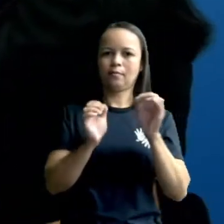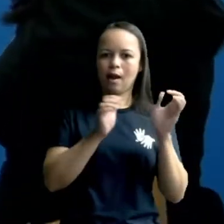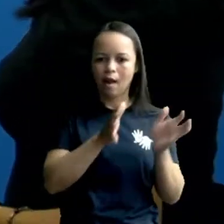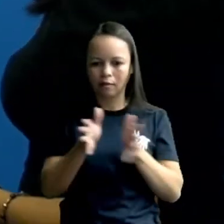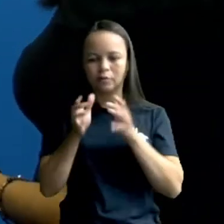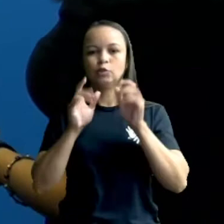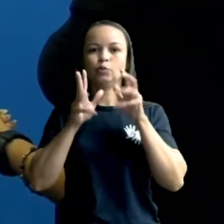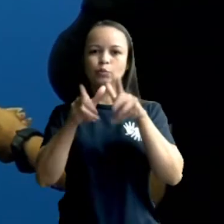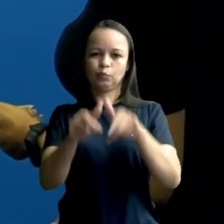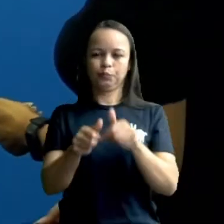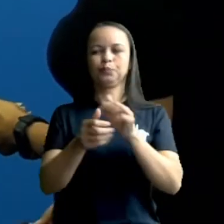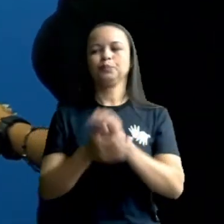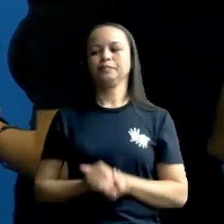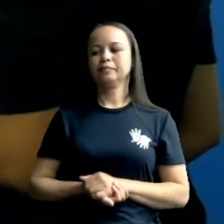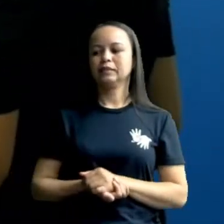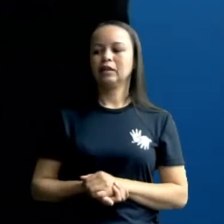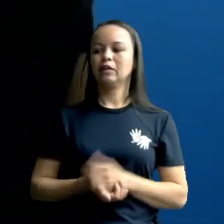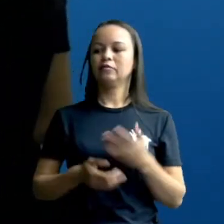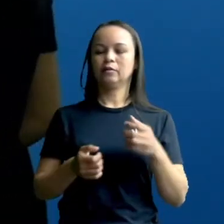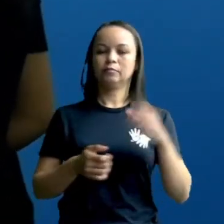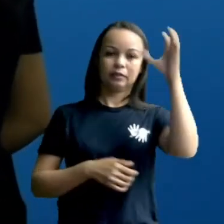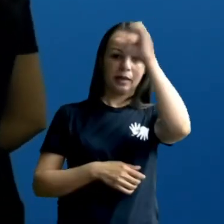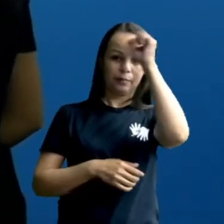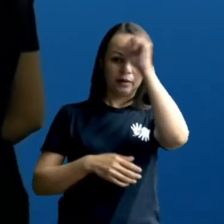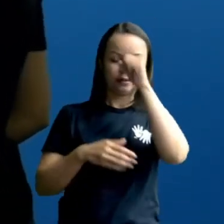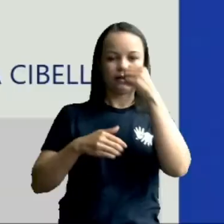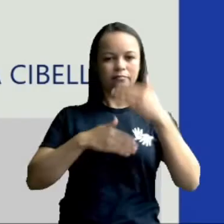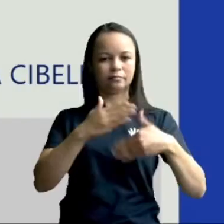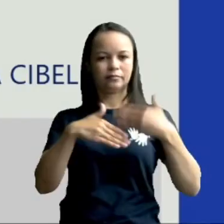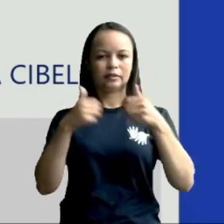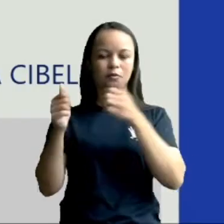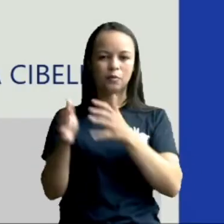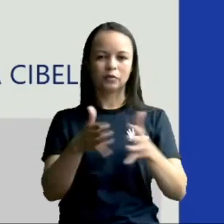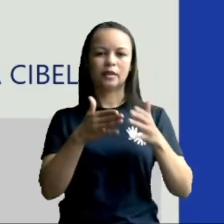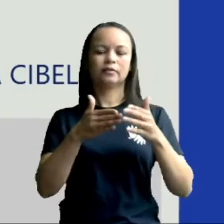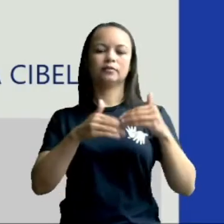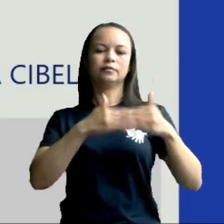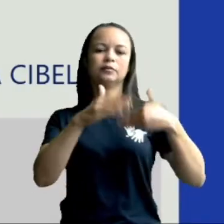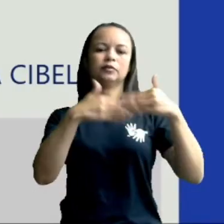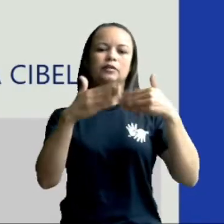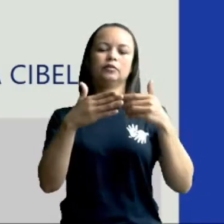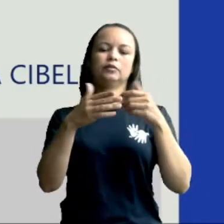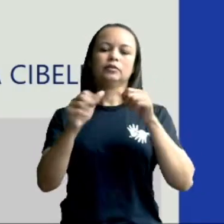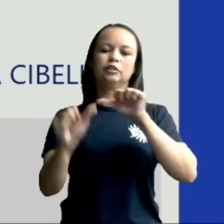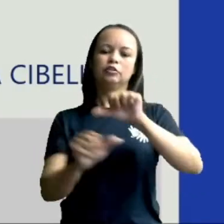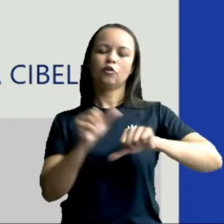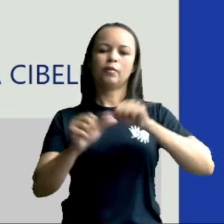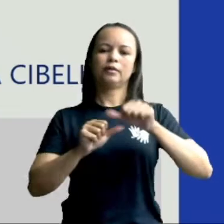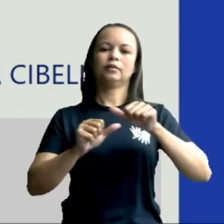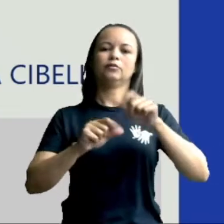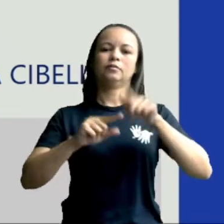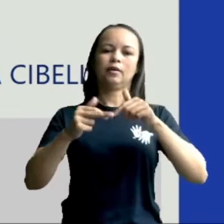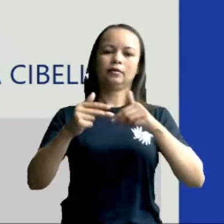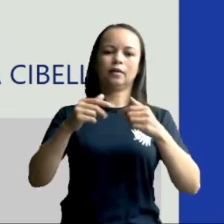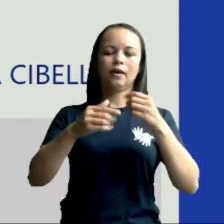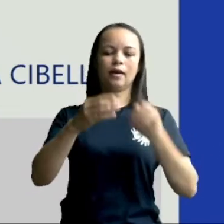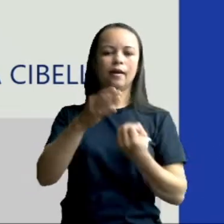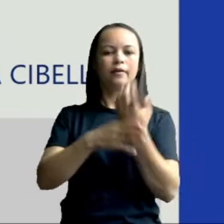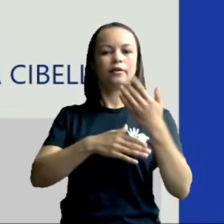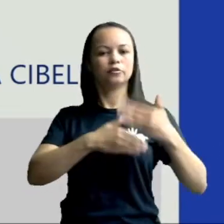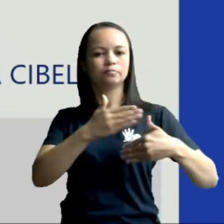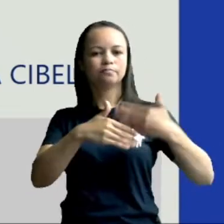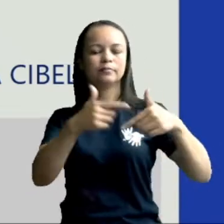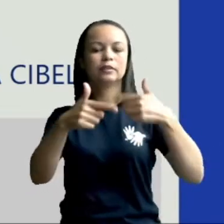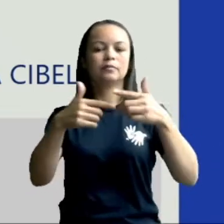Vê lá. Vamos aprender a descrever e a discutir os processos de produção, transformação de matérias-primas, circulação e consumo